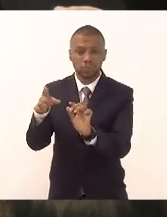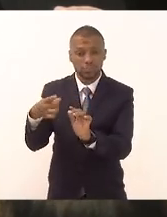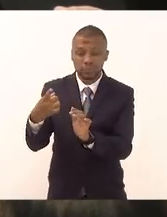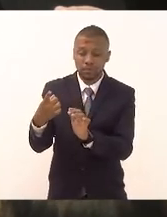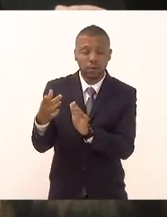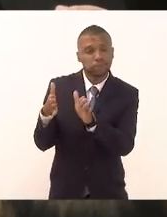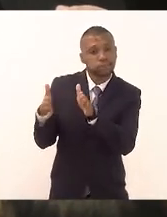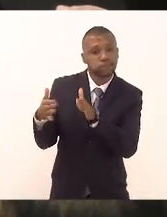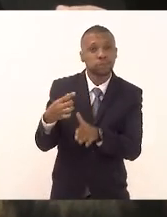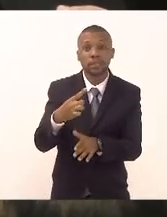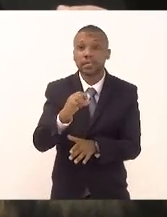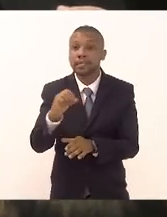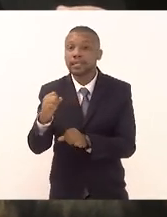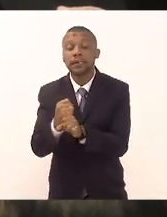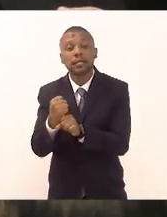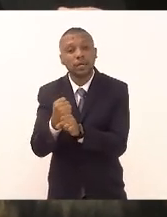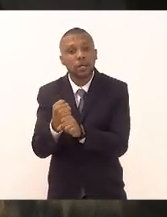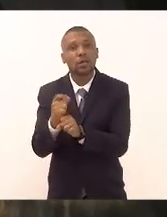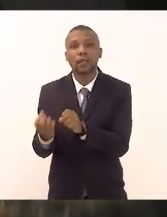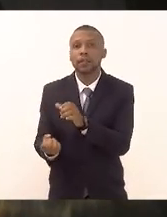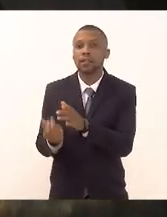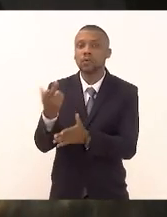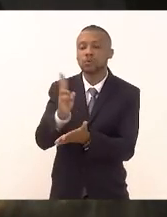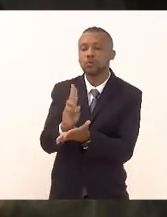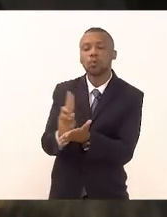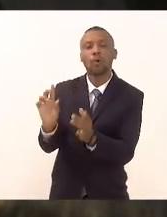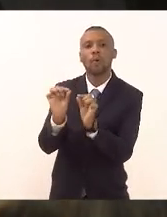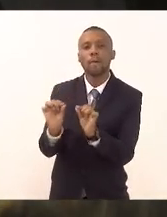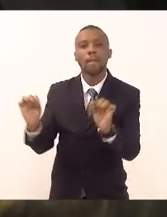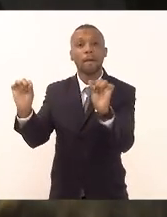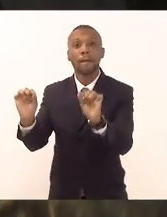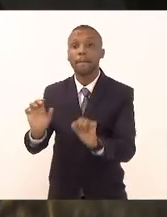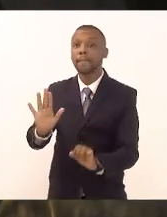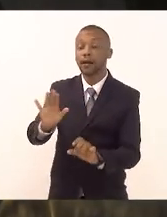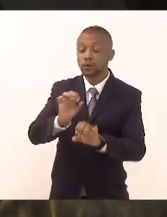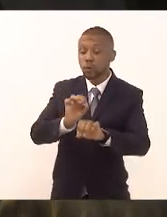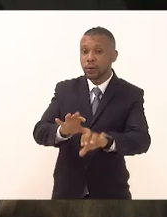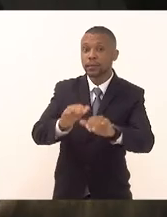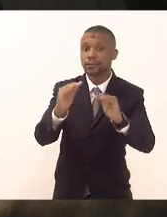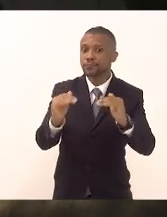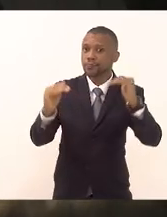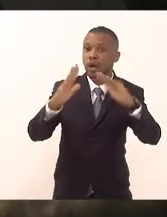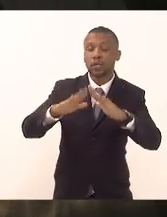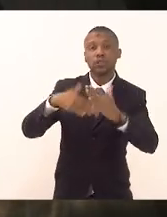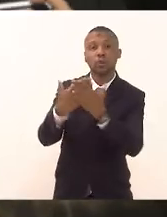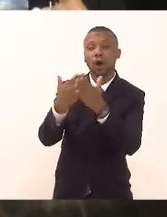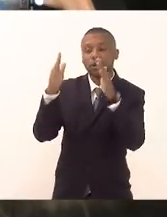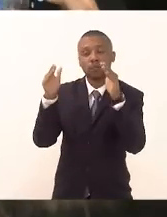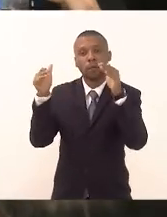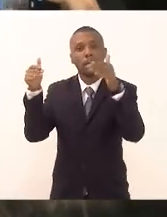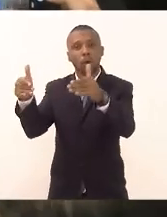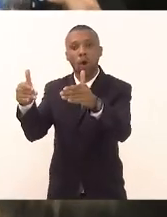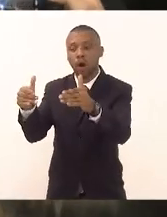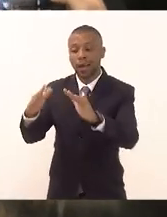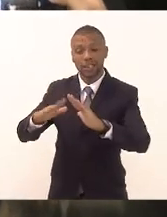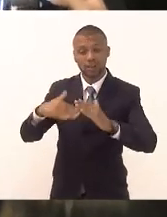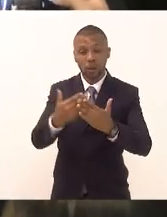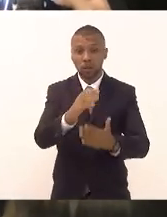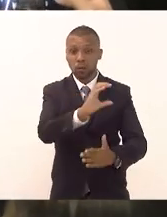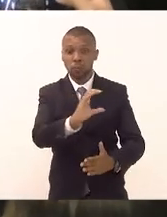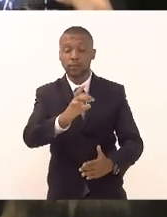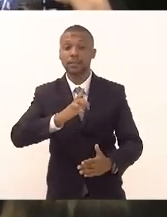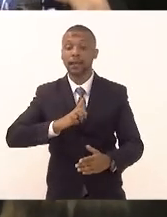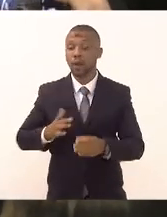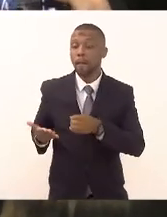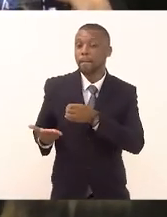anos, a ideia de universidade, a criação de universidade, mas o ensino superior, né, as escolas isoladas, as cátedras isoladas, tem um tripé